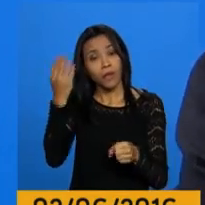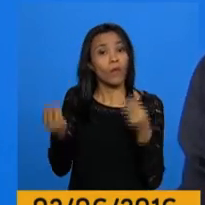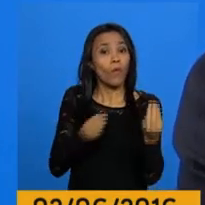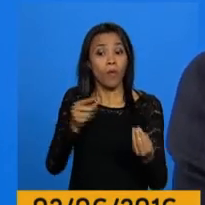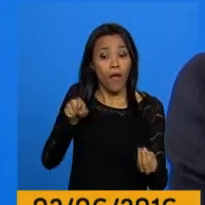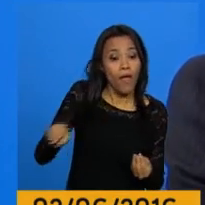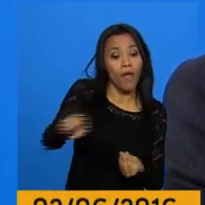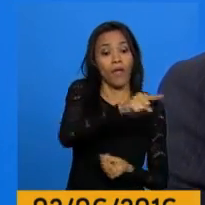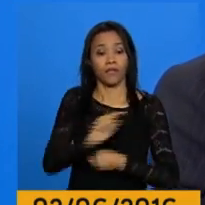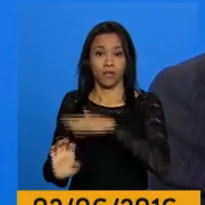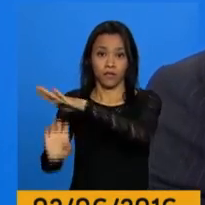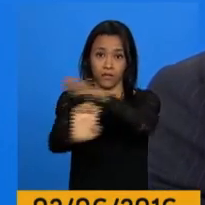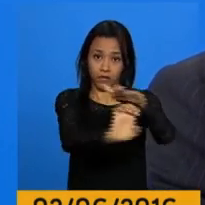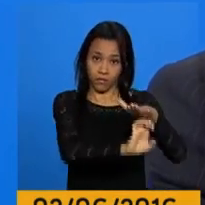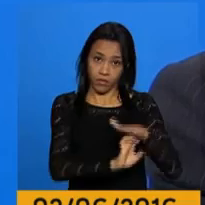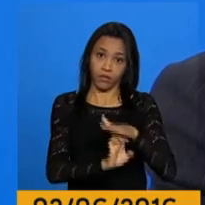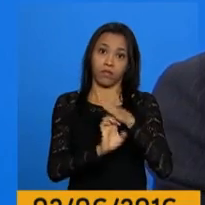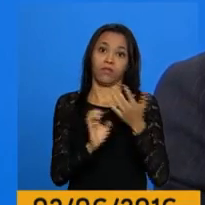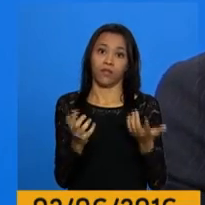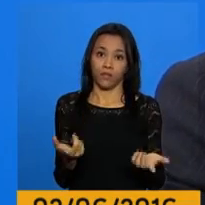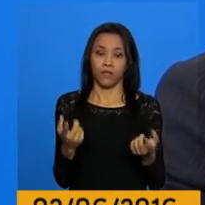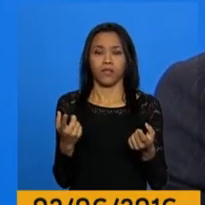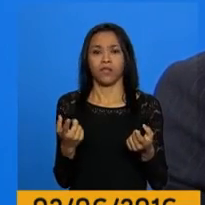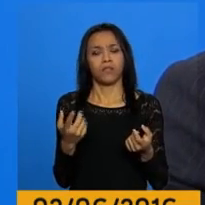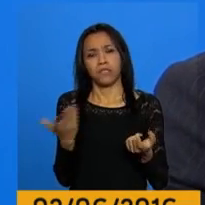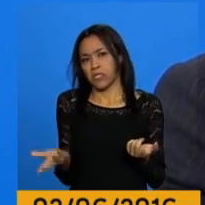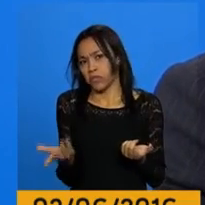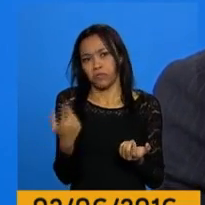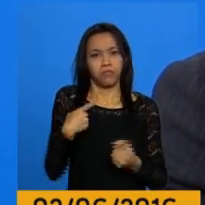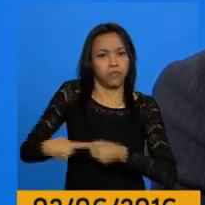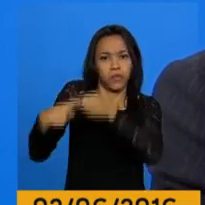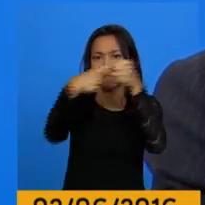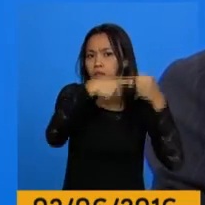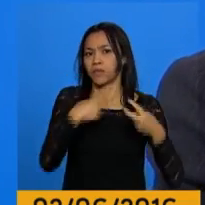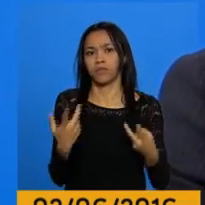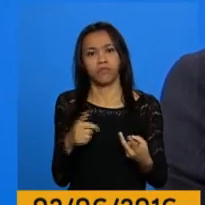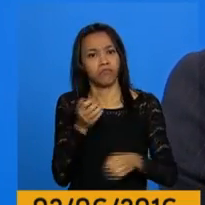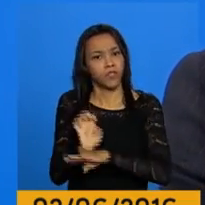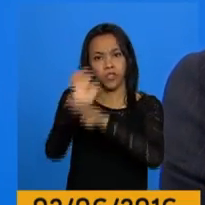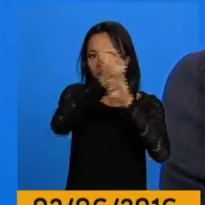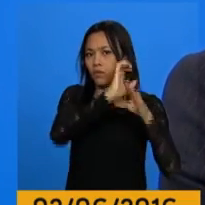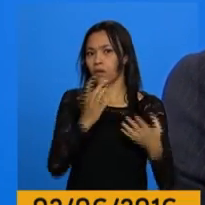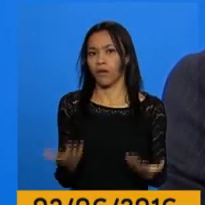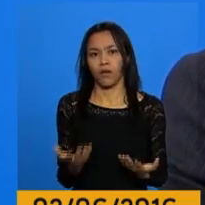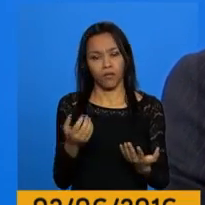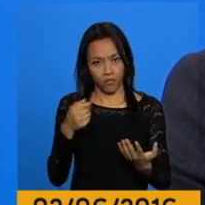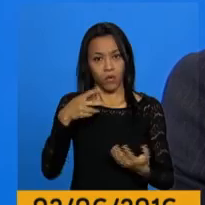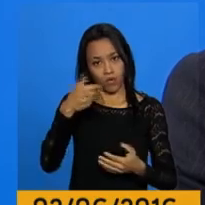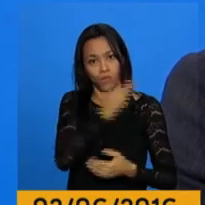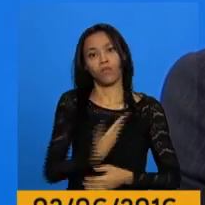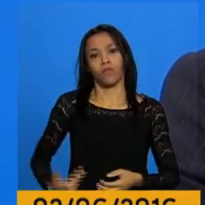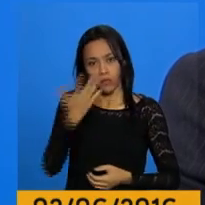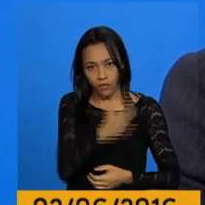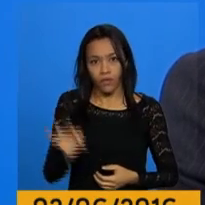sob investigação com o poder público, seja no municipal, seja estadual, seja o da União.